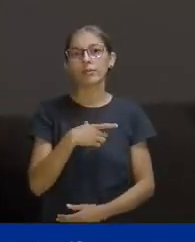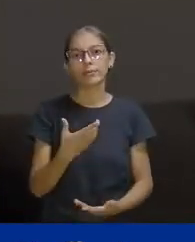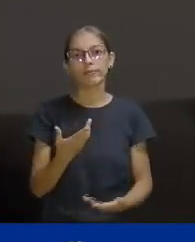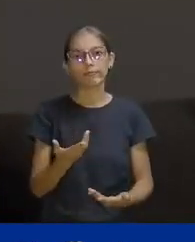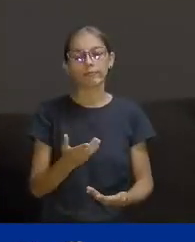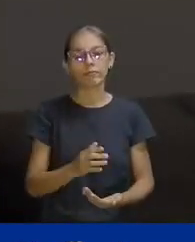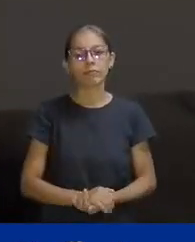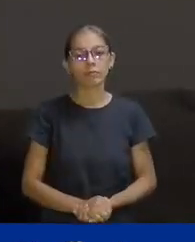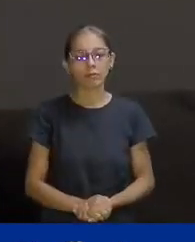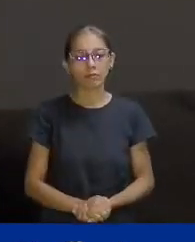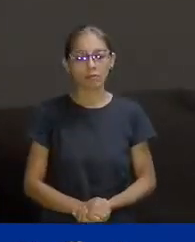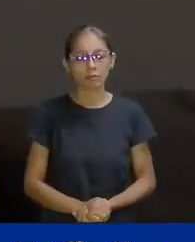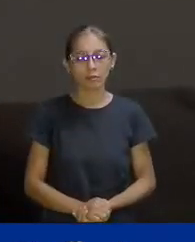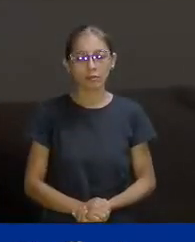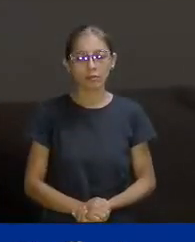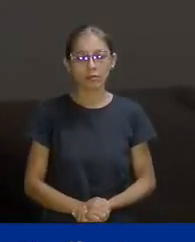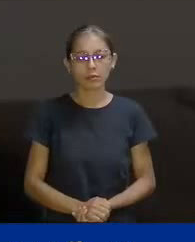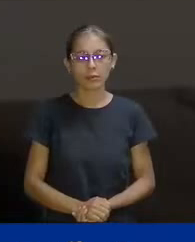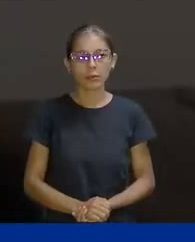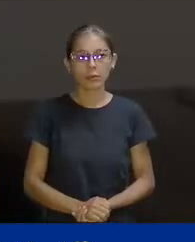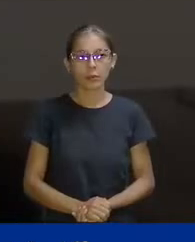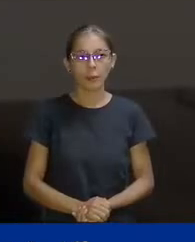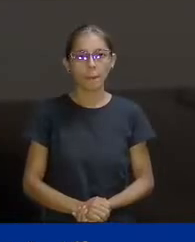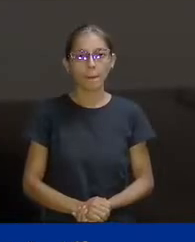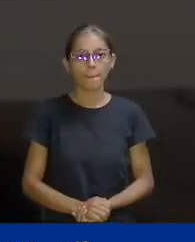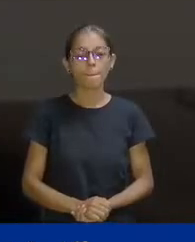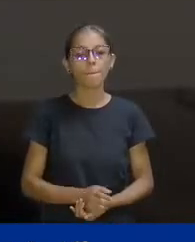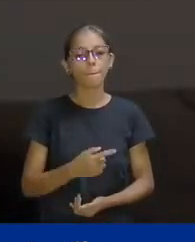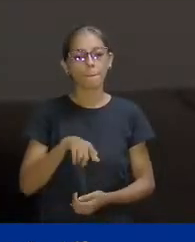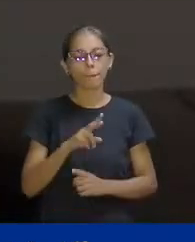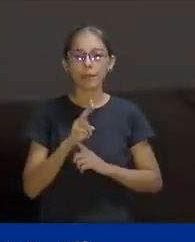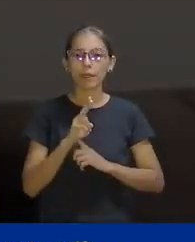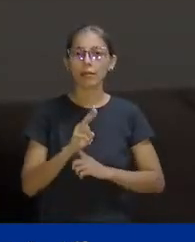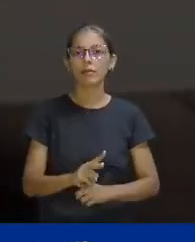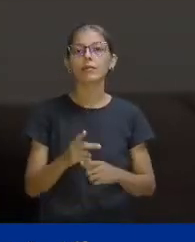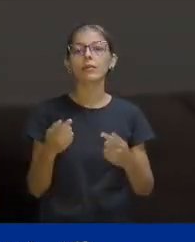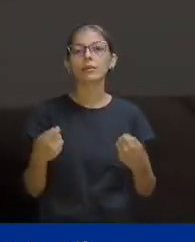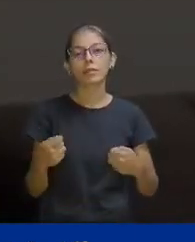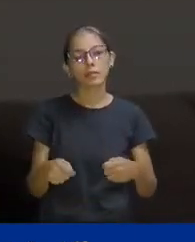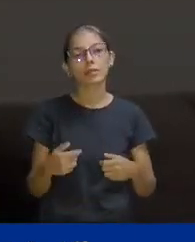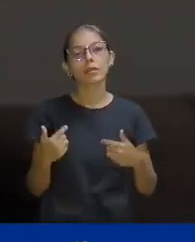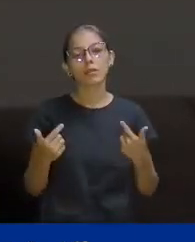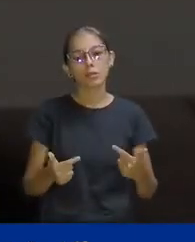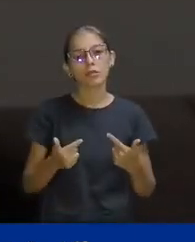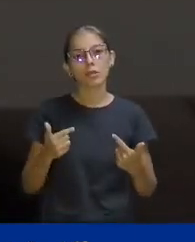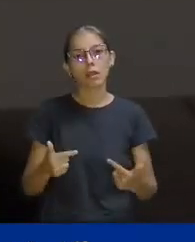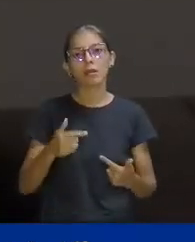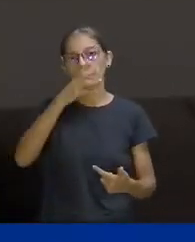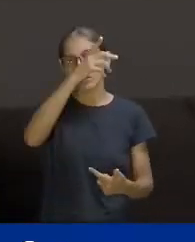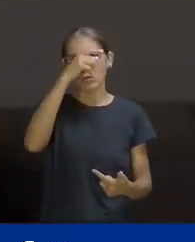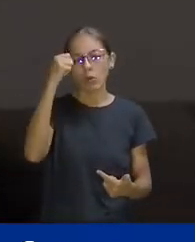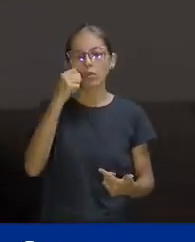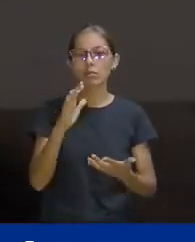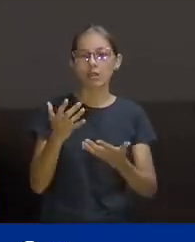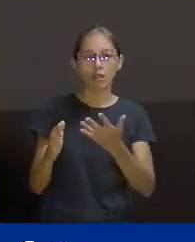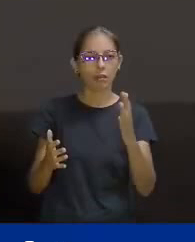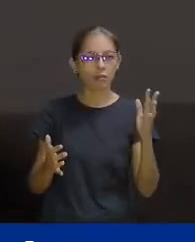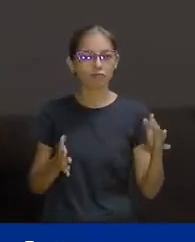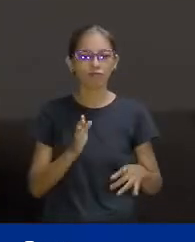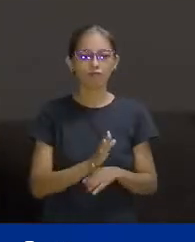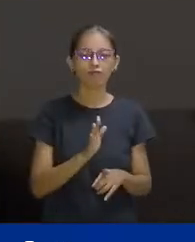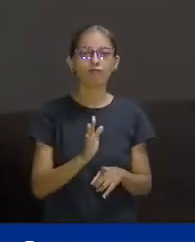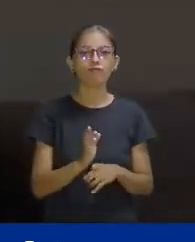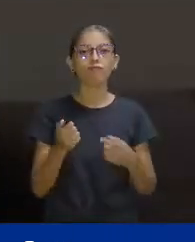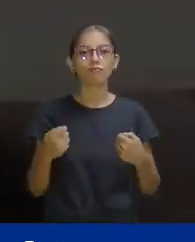de um simples cidadão que também quer a defesa da nossa terra, da nossa Amazônia e do mundo, porque todos nós precisamos